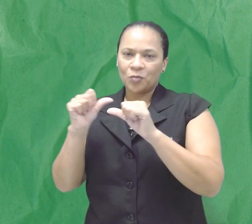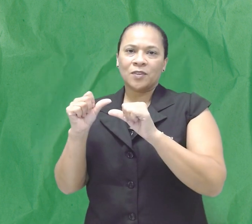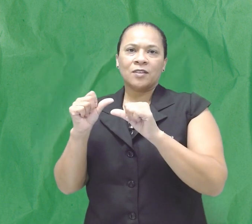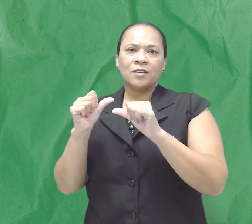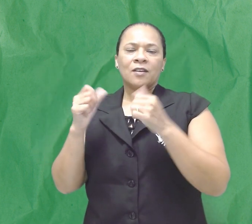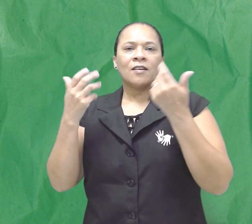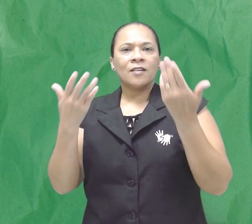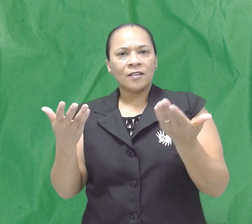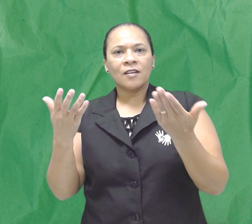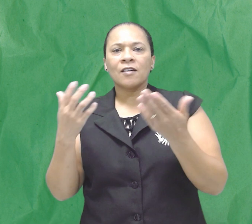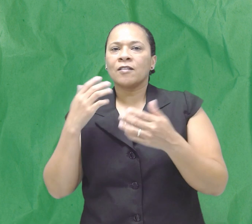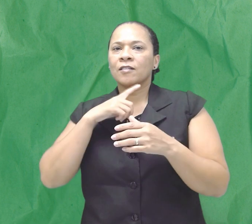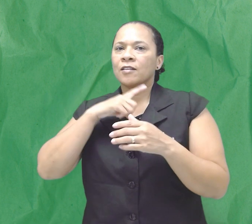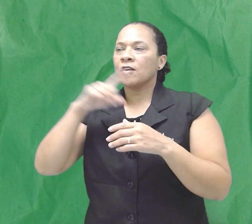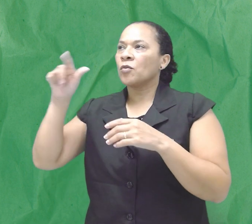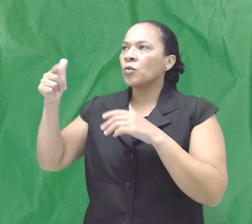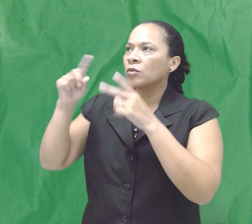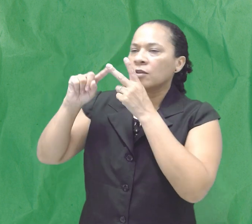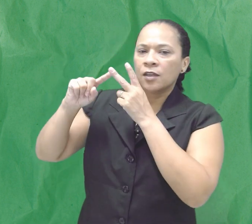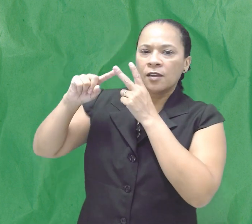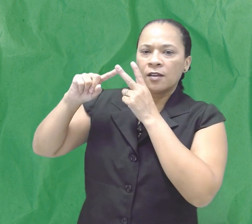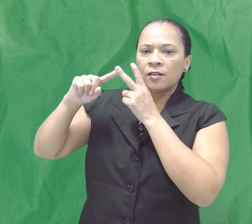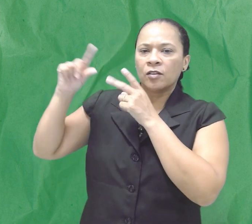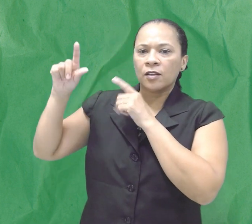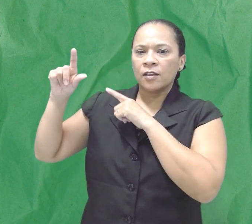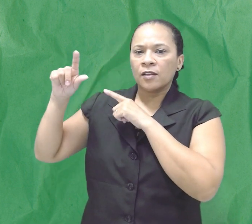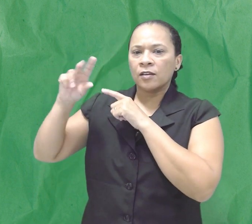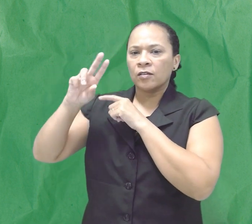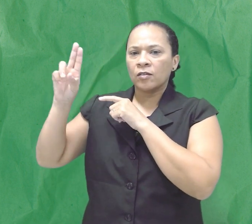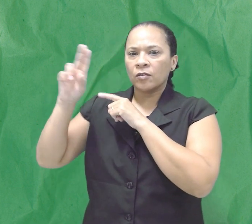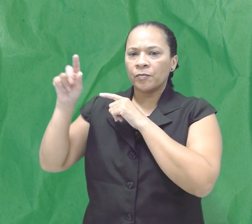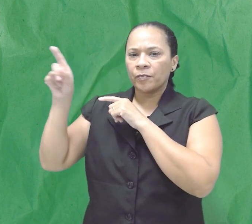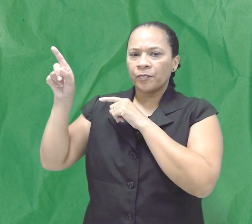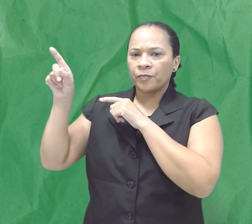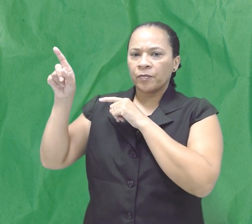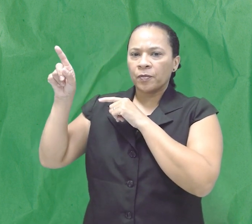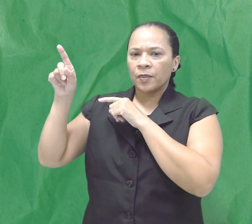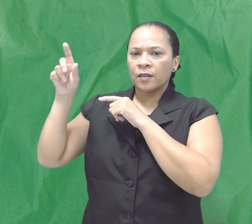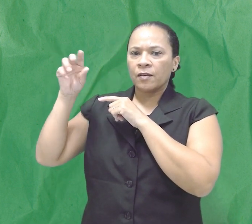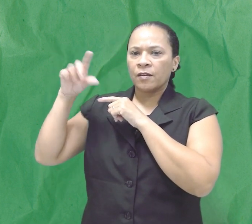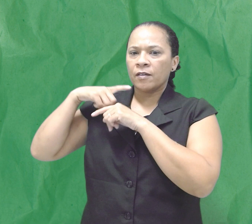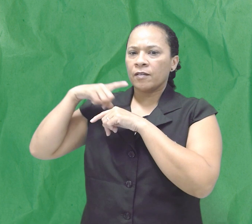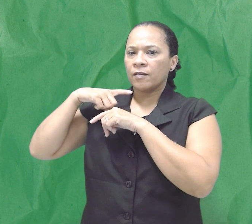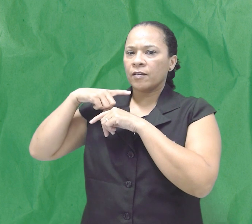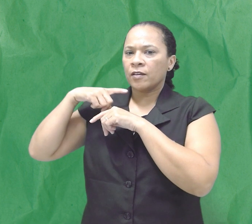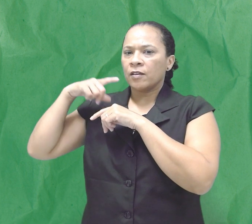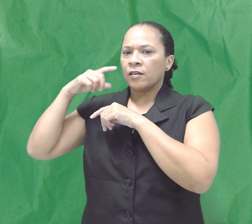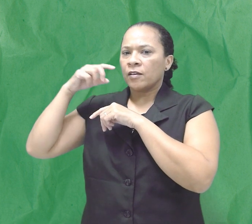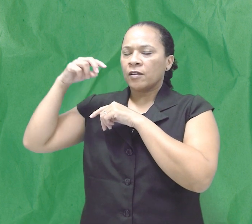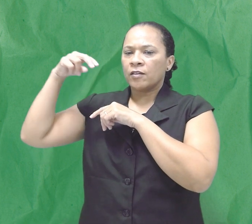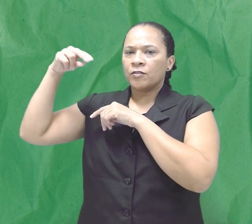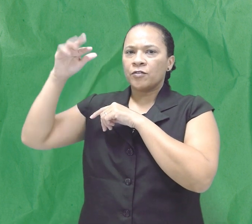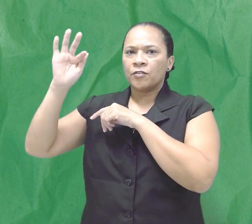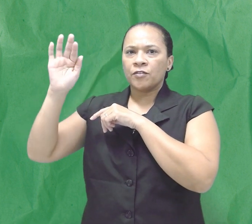da fenolftaleína, tem-se um equilíbrio ácido-base, sendo que em pHs acima de 8,